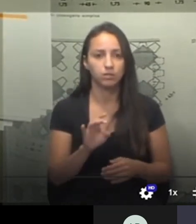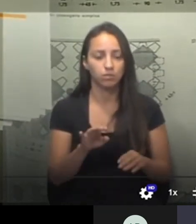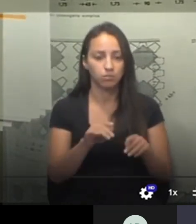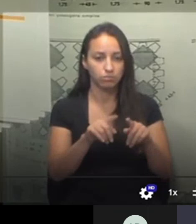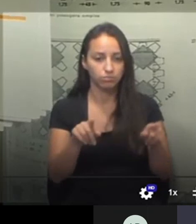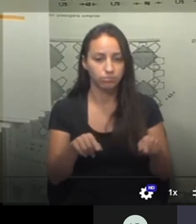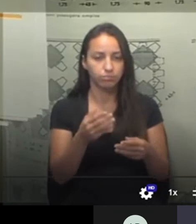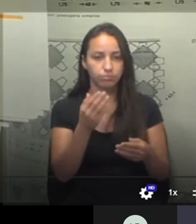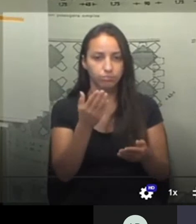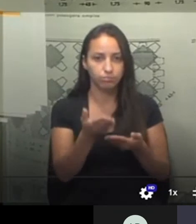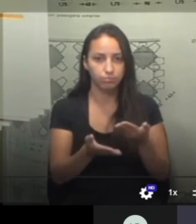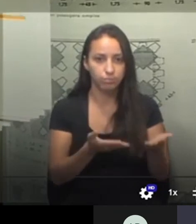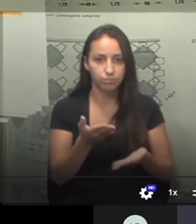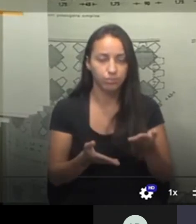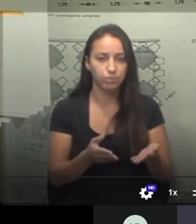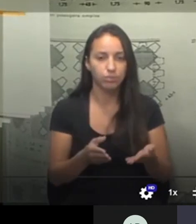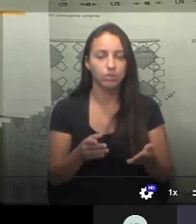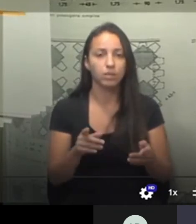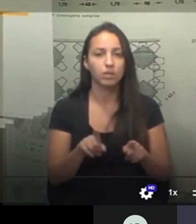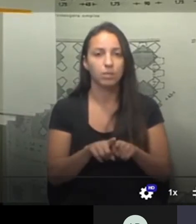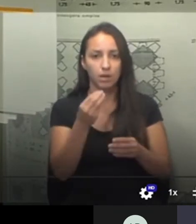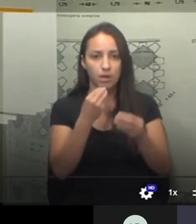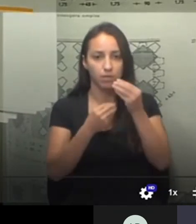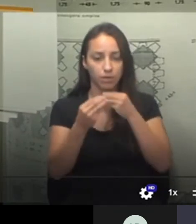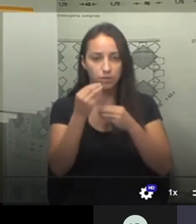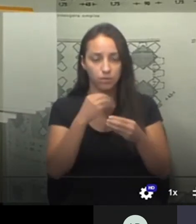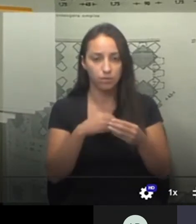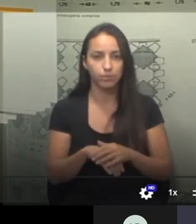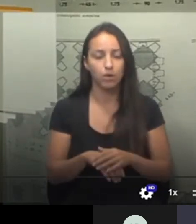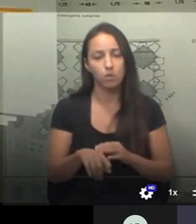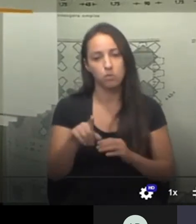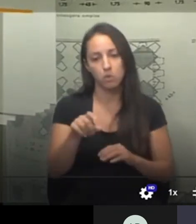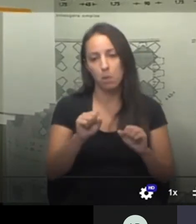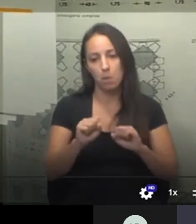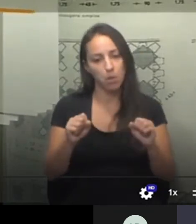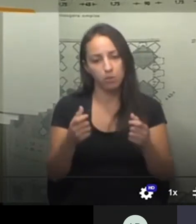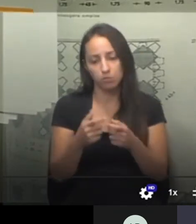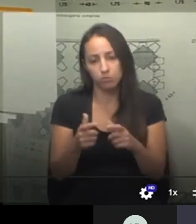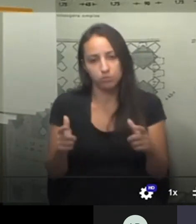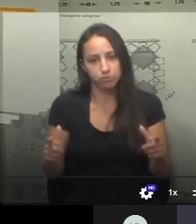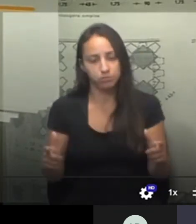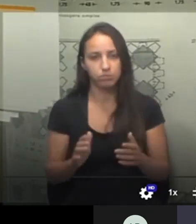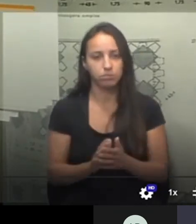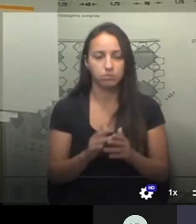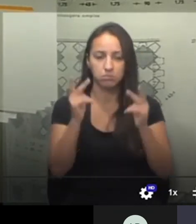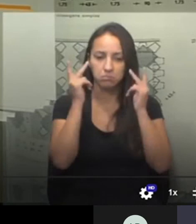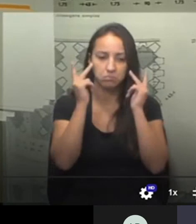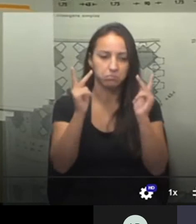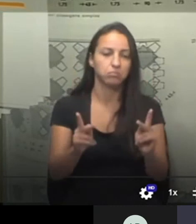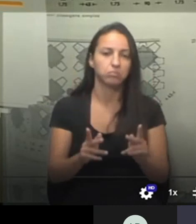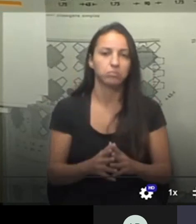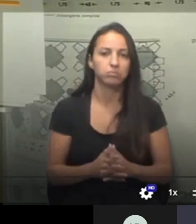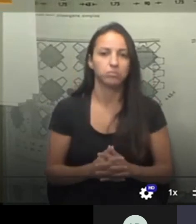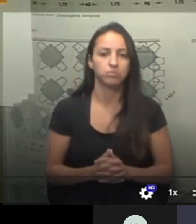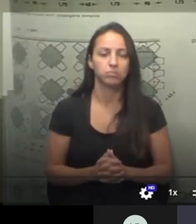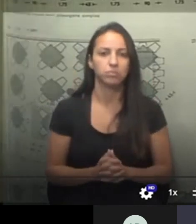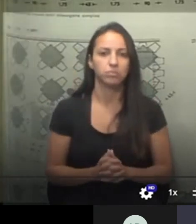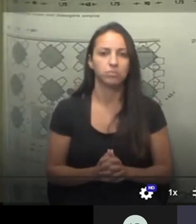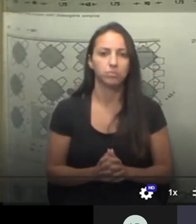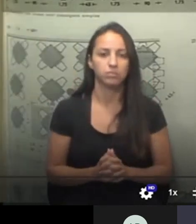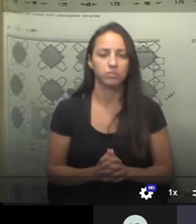também o refeitório como o principal básico. Você pode ampliar o seu programa de necessidades conforme você desejar, tá